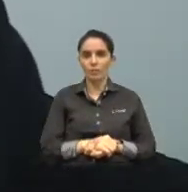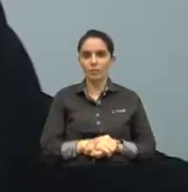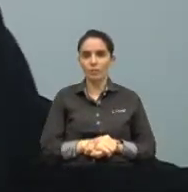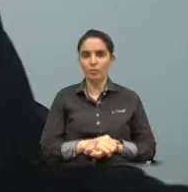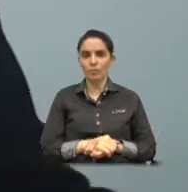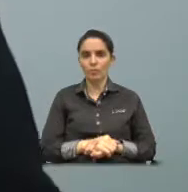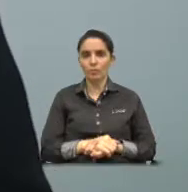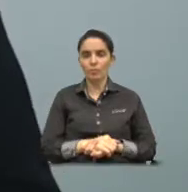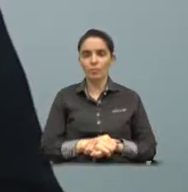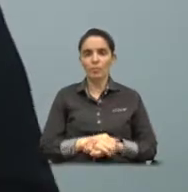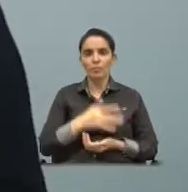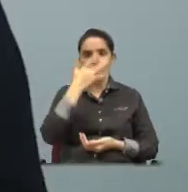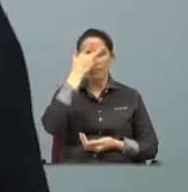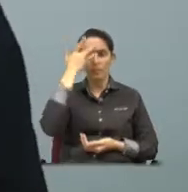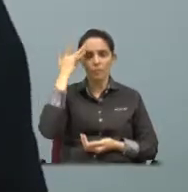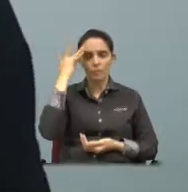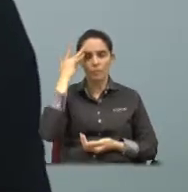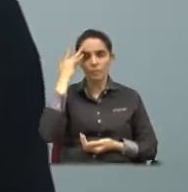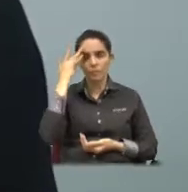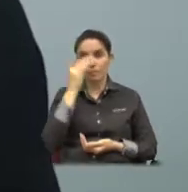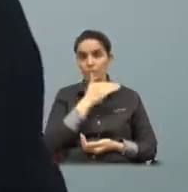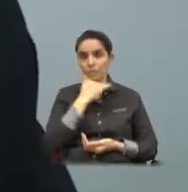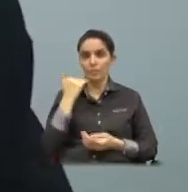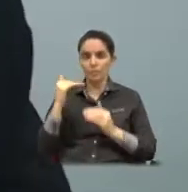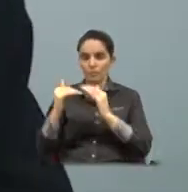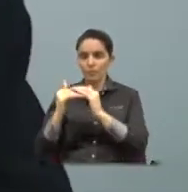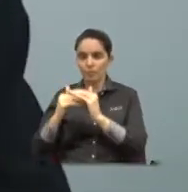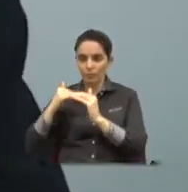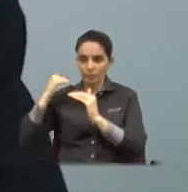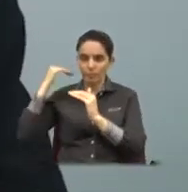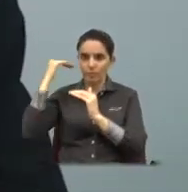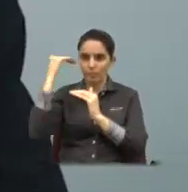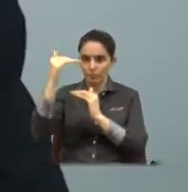patente quando ela perde a vida. Eu não consigo entender essas coisas, mas enfim,